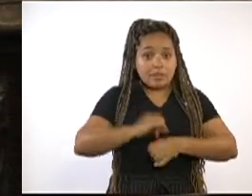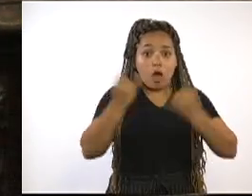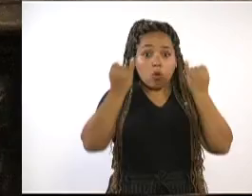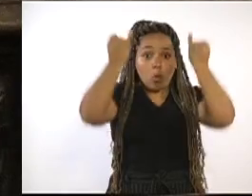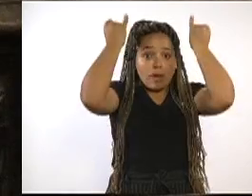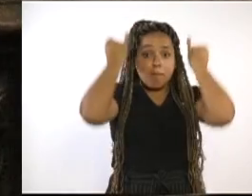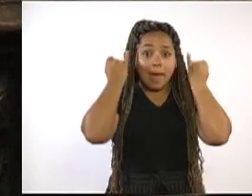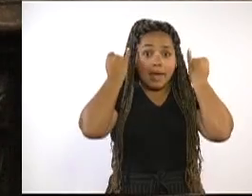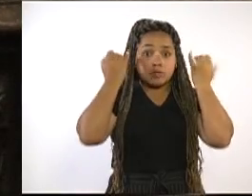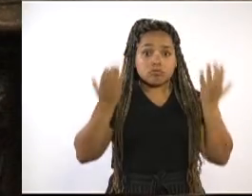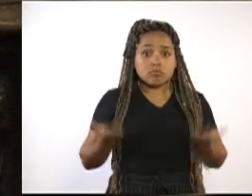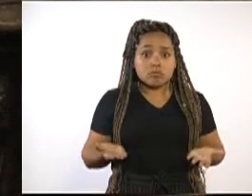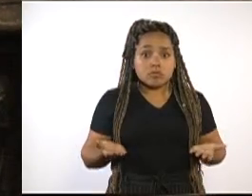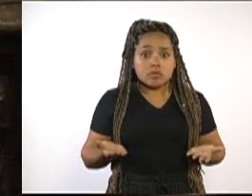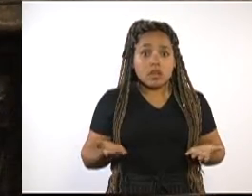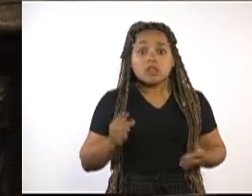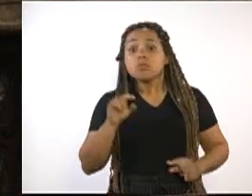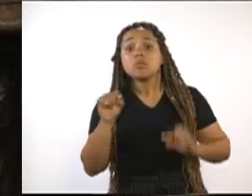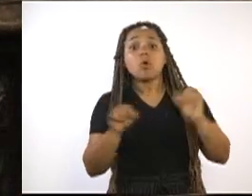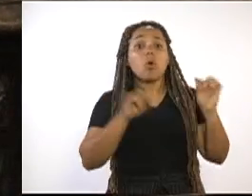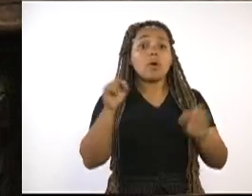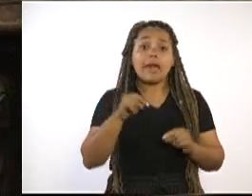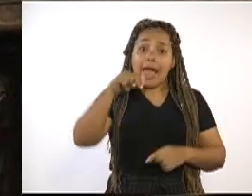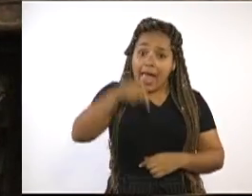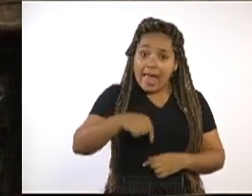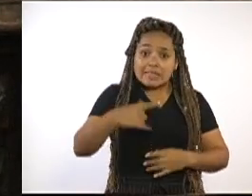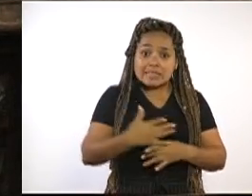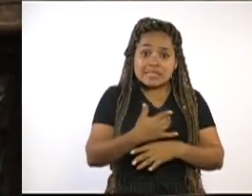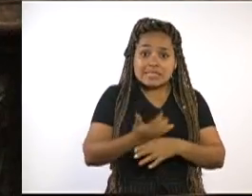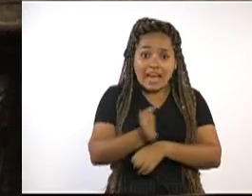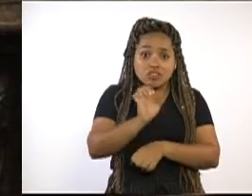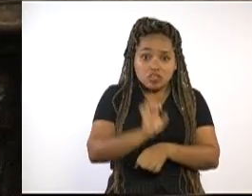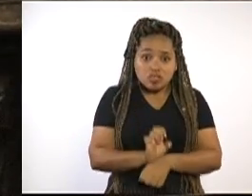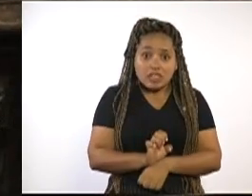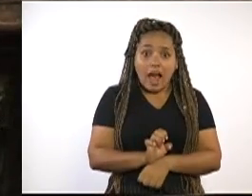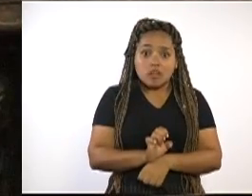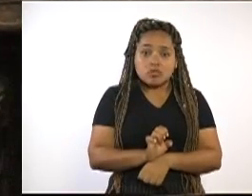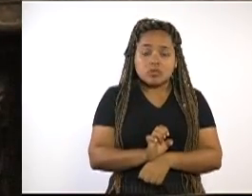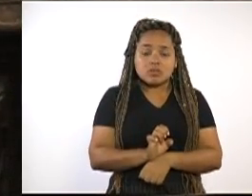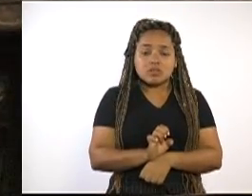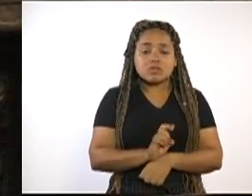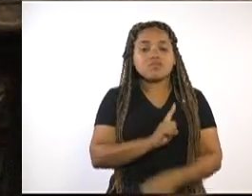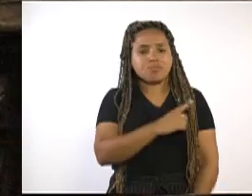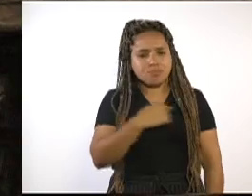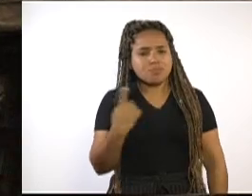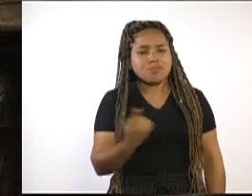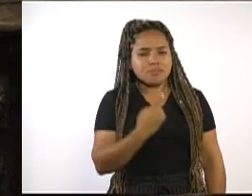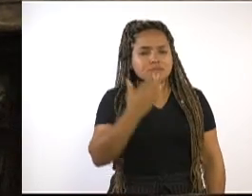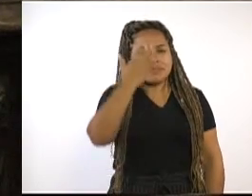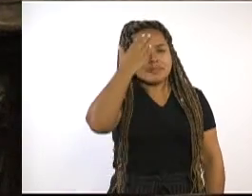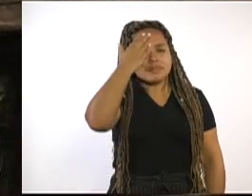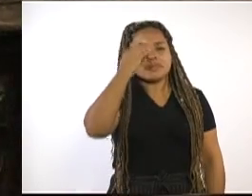aqui, nesta cidade-estado, nós sabemos que